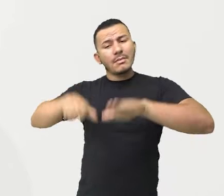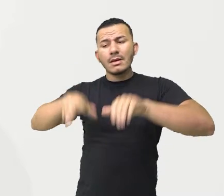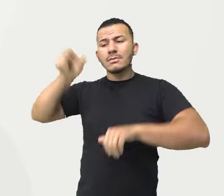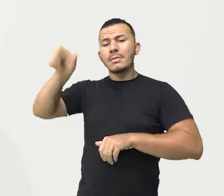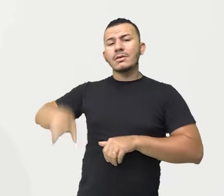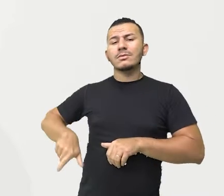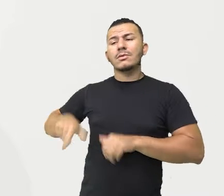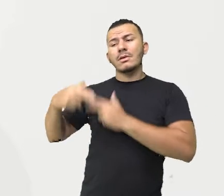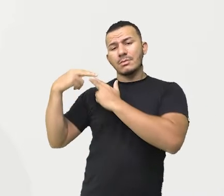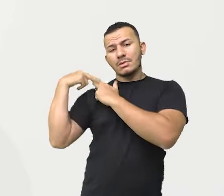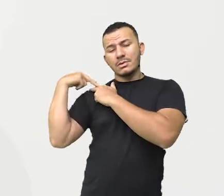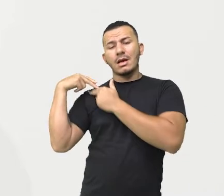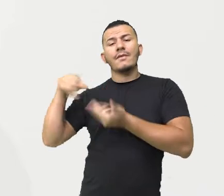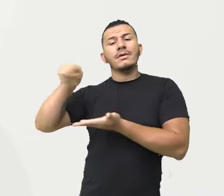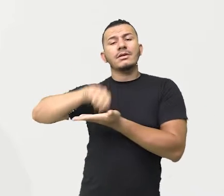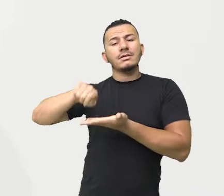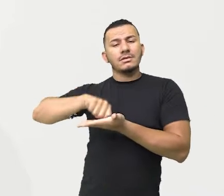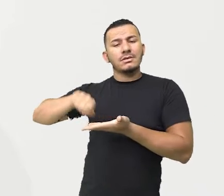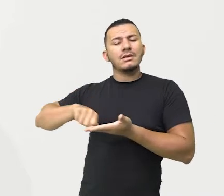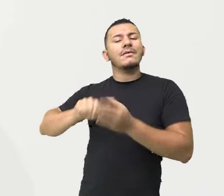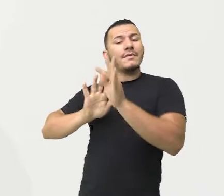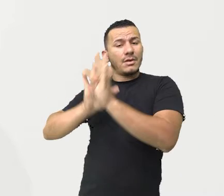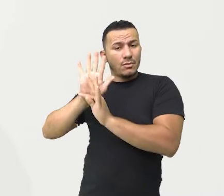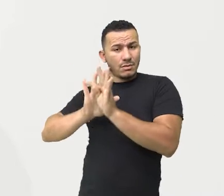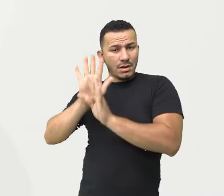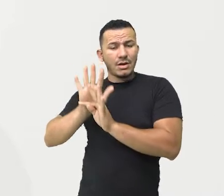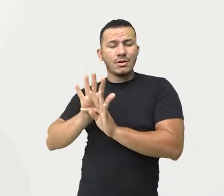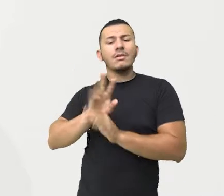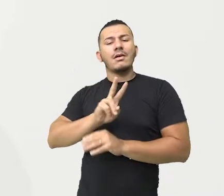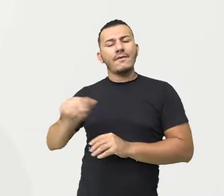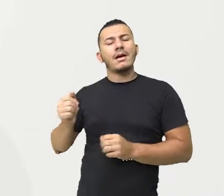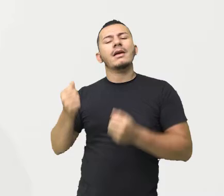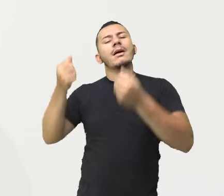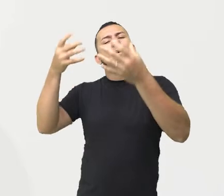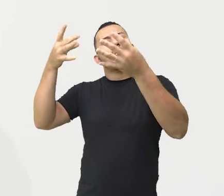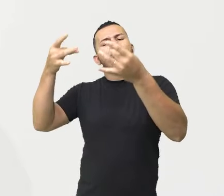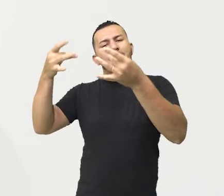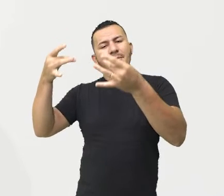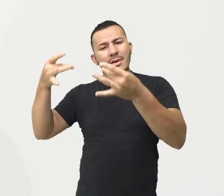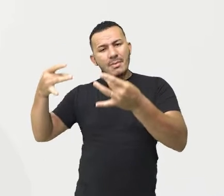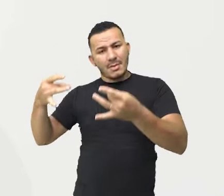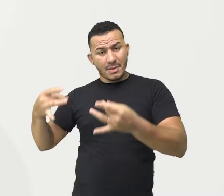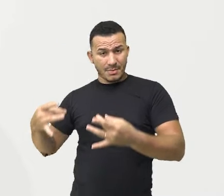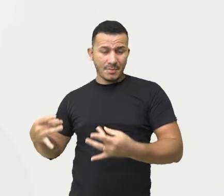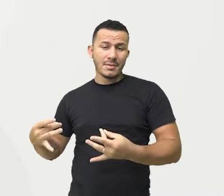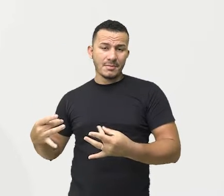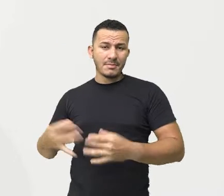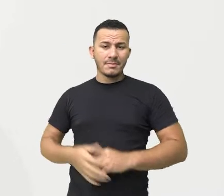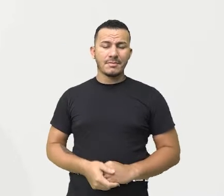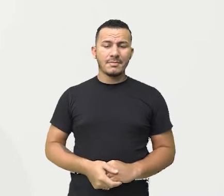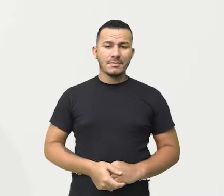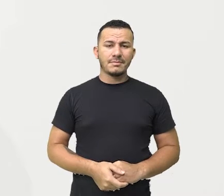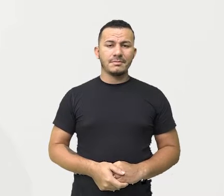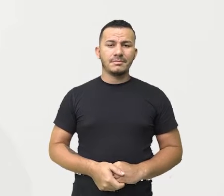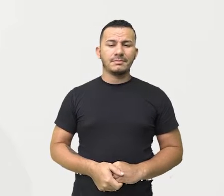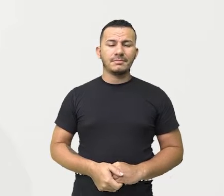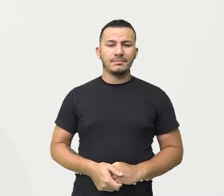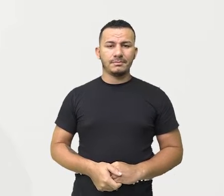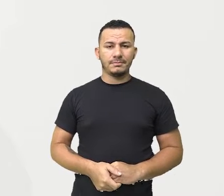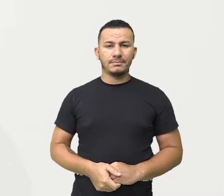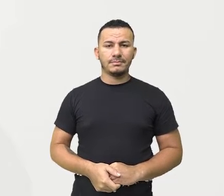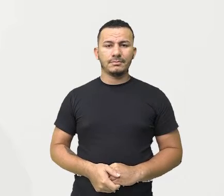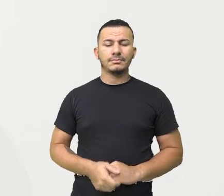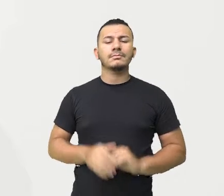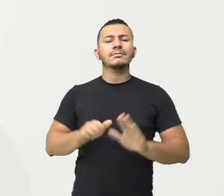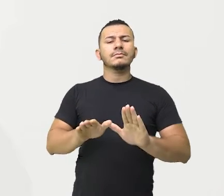quem está falando a respeito desses detalhes aí, de lugares, de pessoas, de situações, ok?